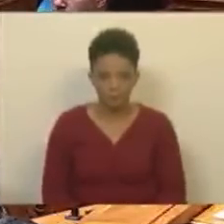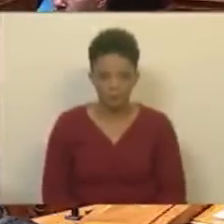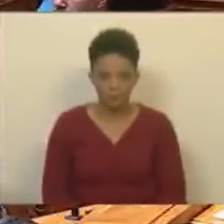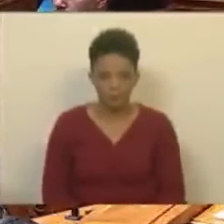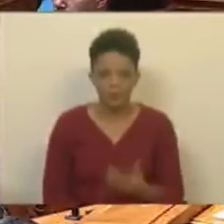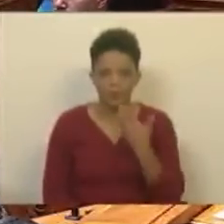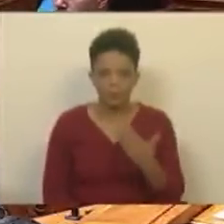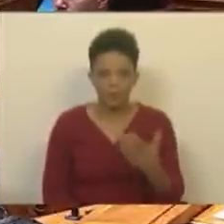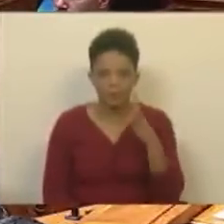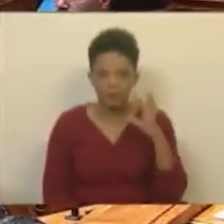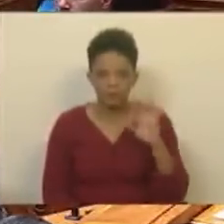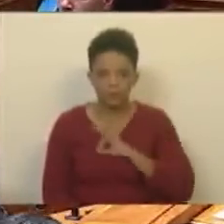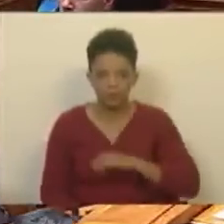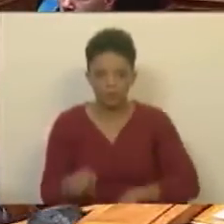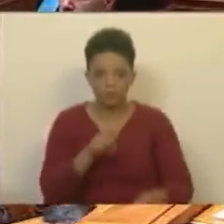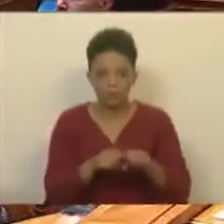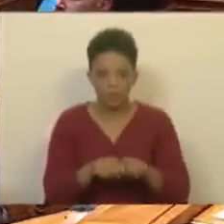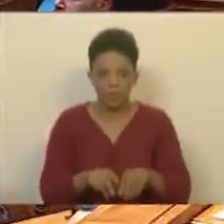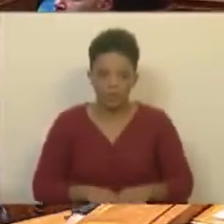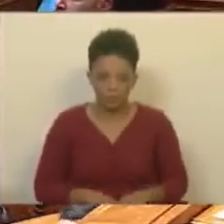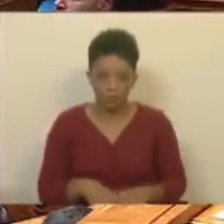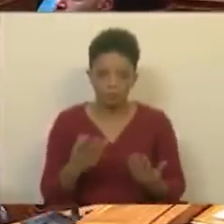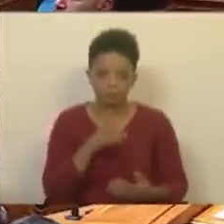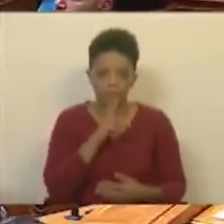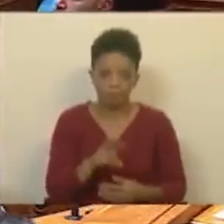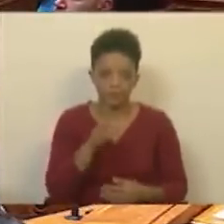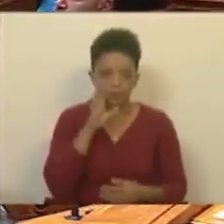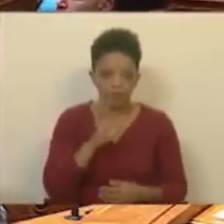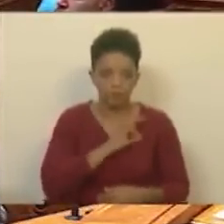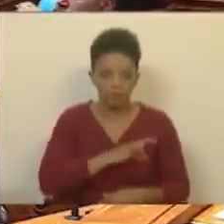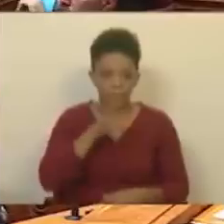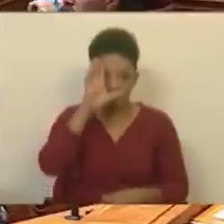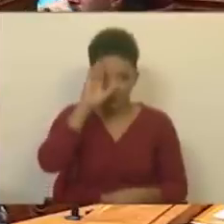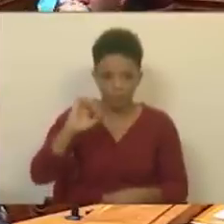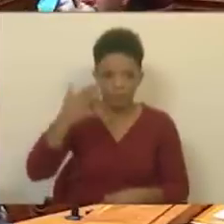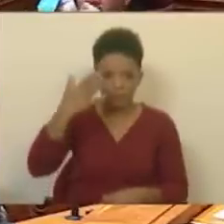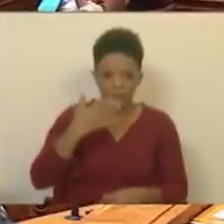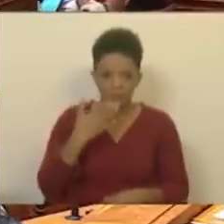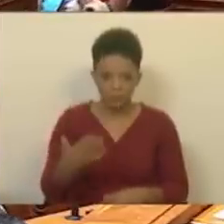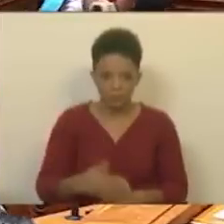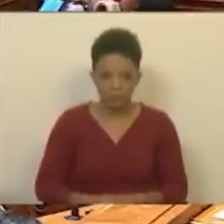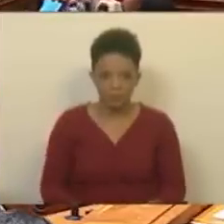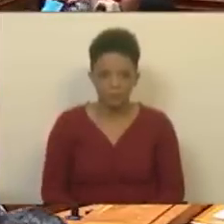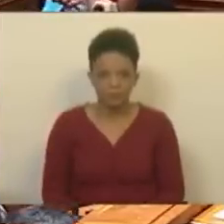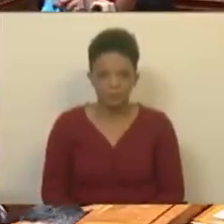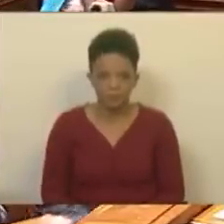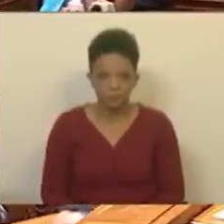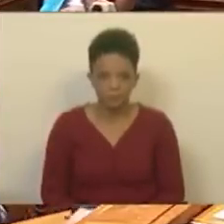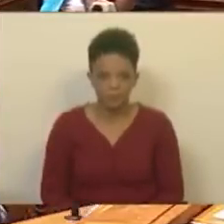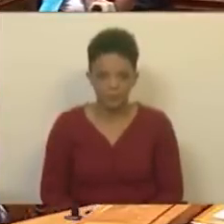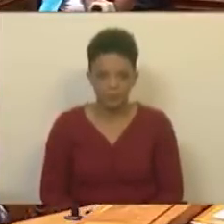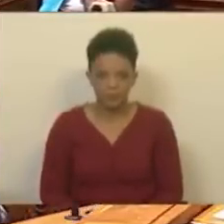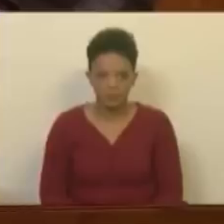muito obrigada senhor Deputado para responder tem a palavra ao senhor primeiro ministro faz favor